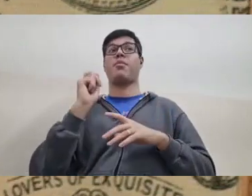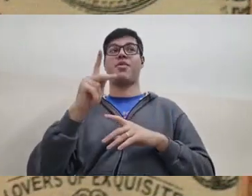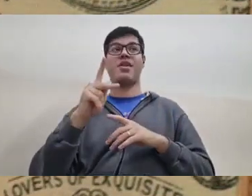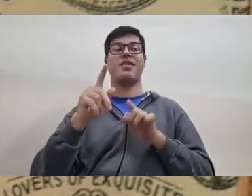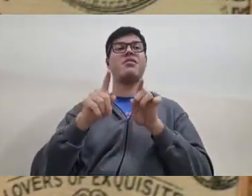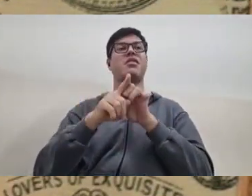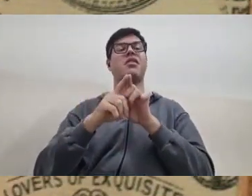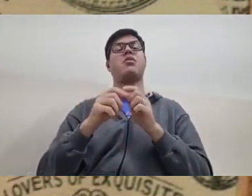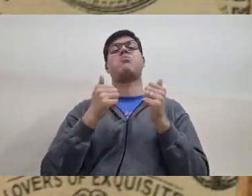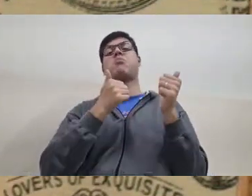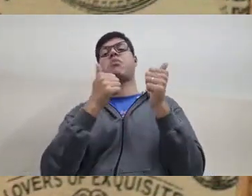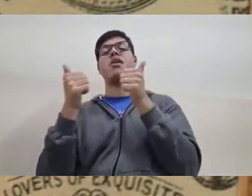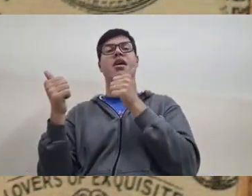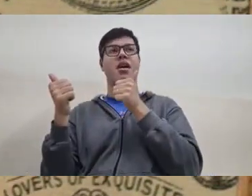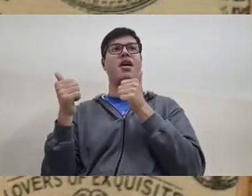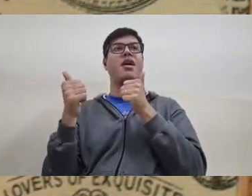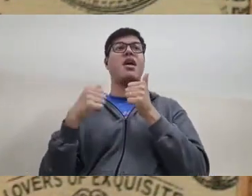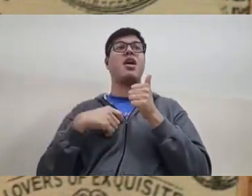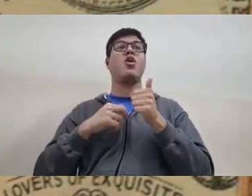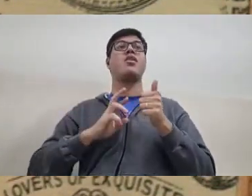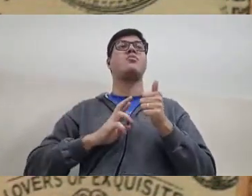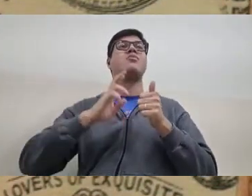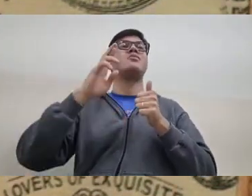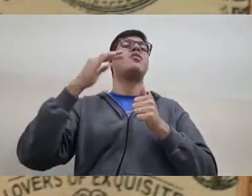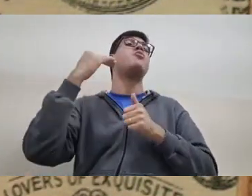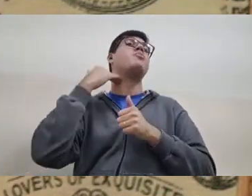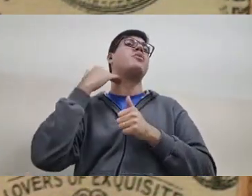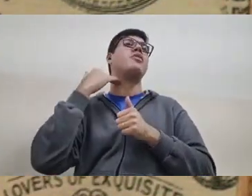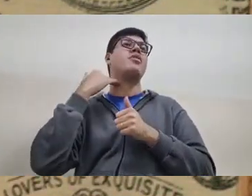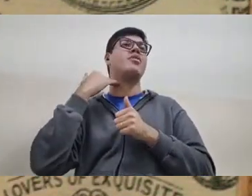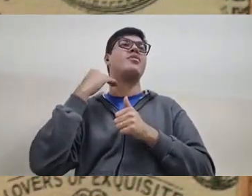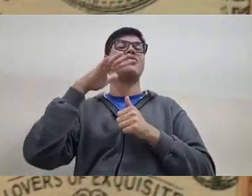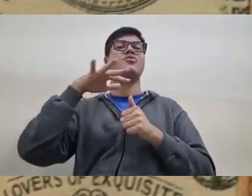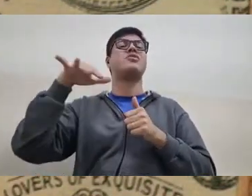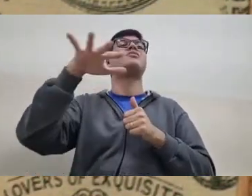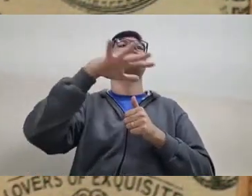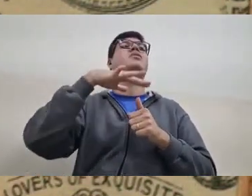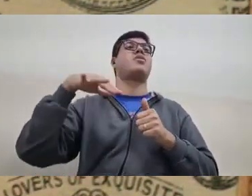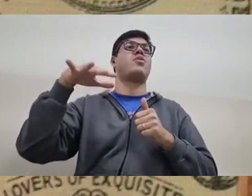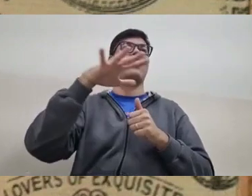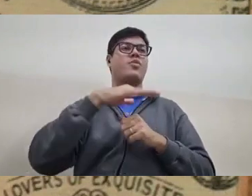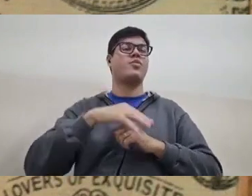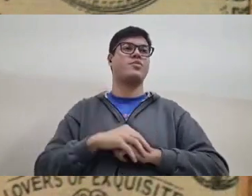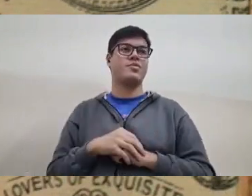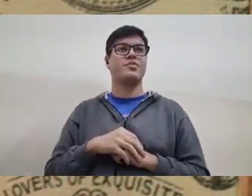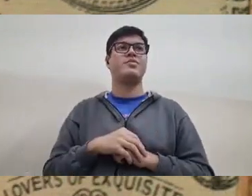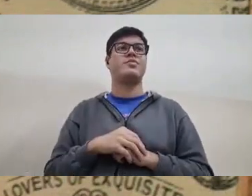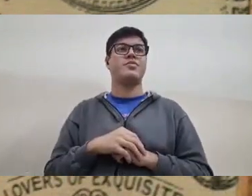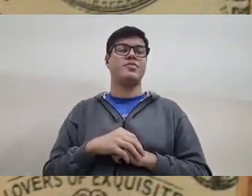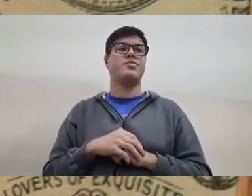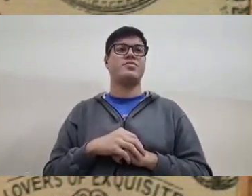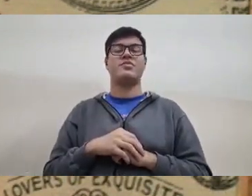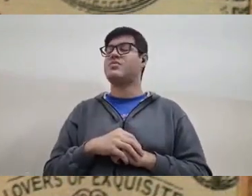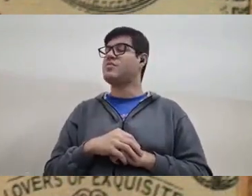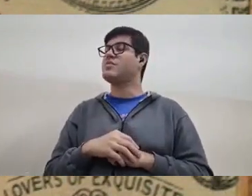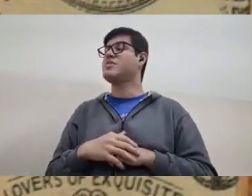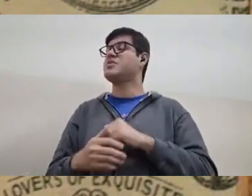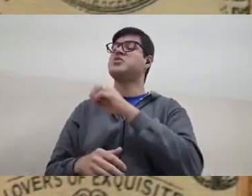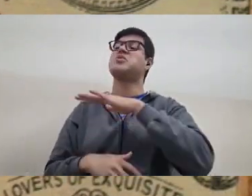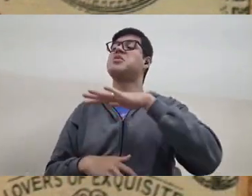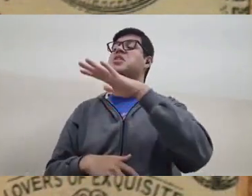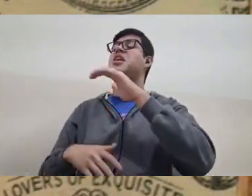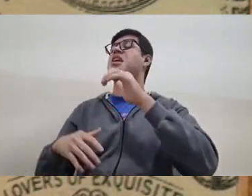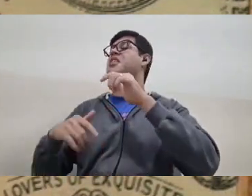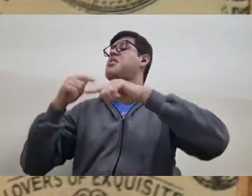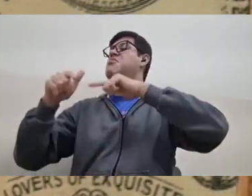aposentei aposentei bem gerente ao banco geral Inclusive eu preciso não preciso